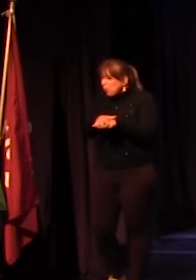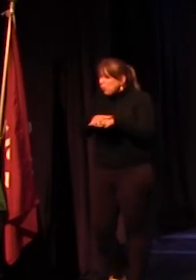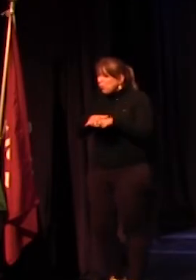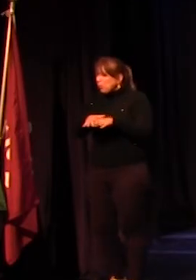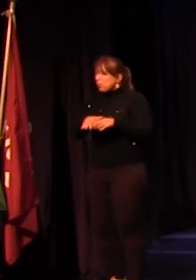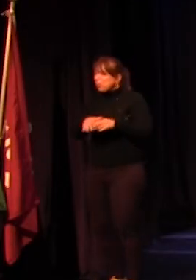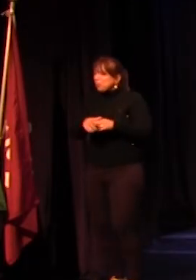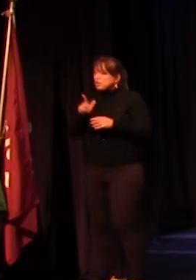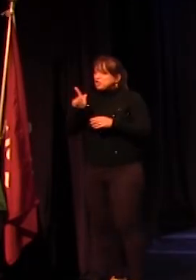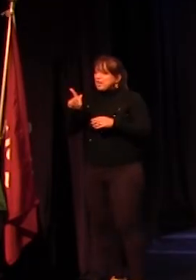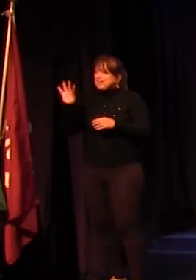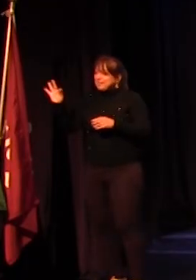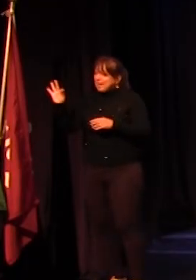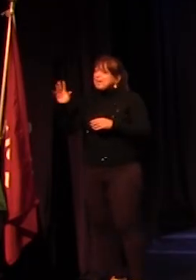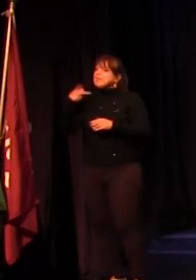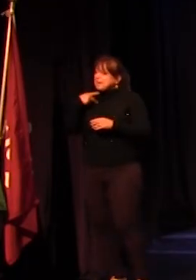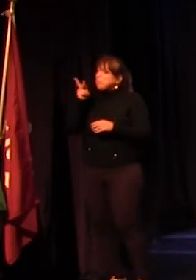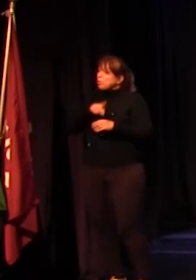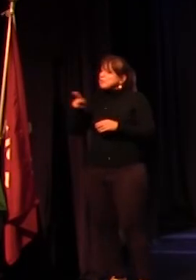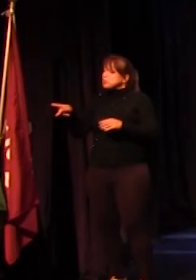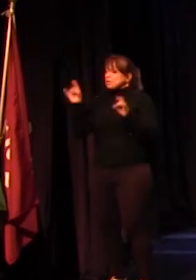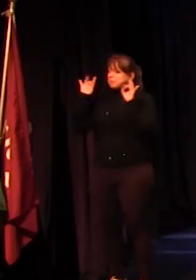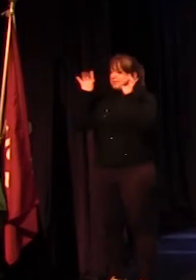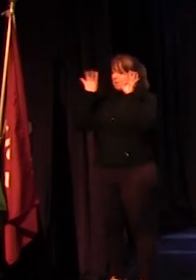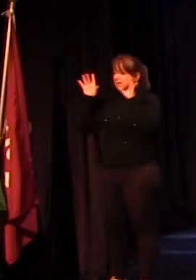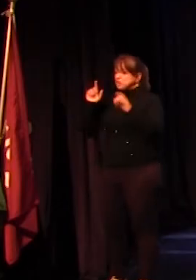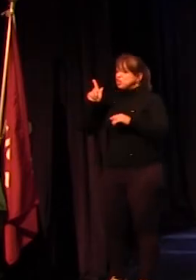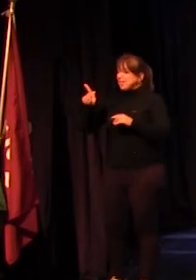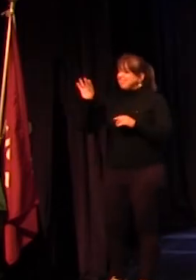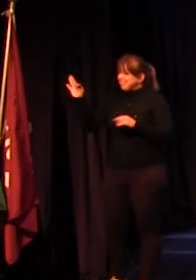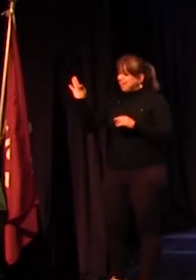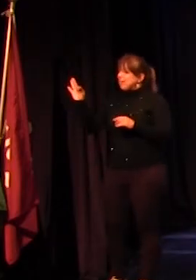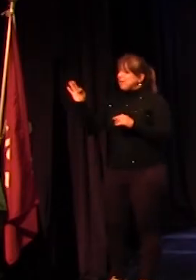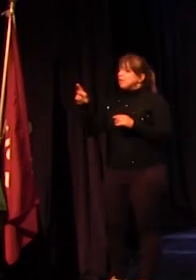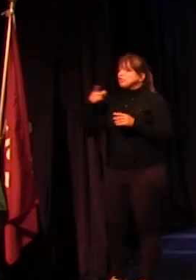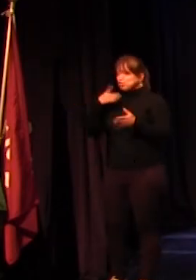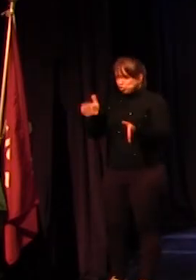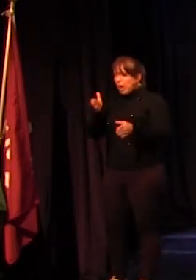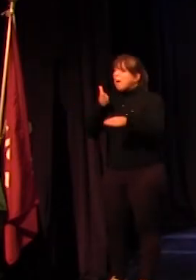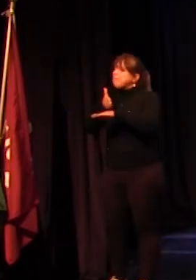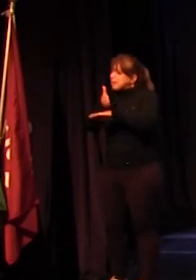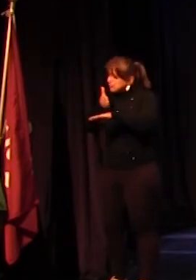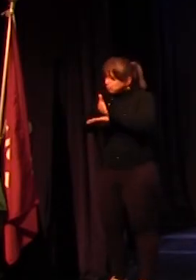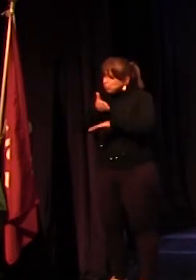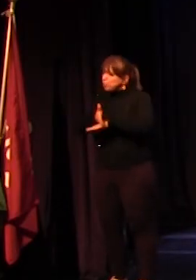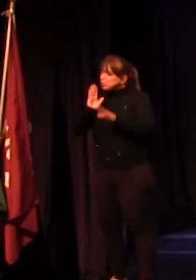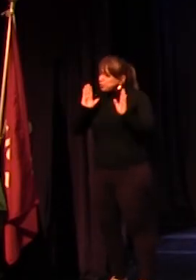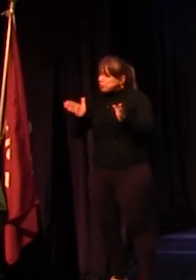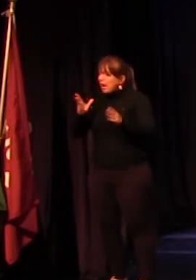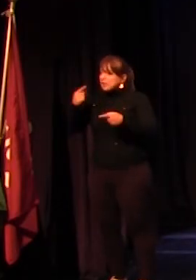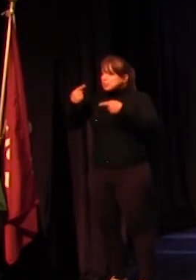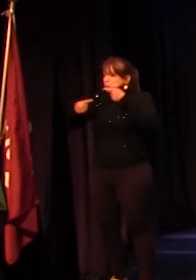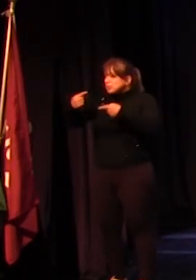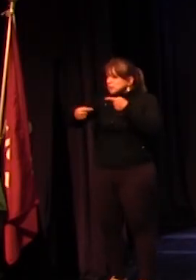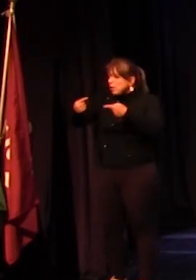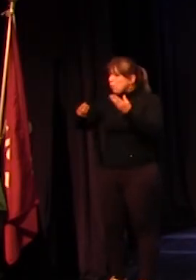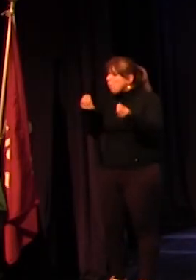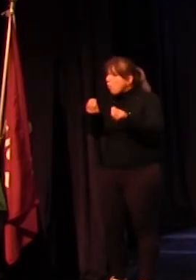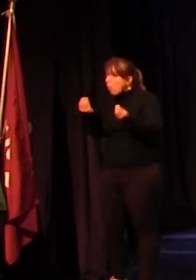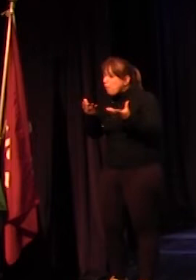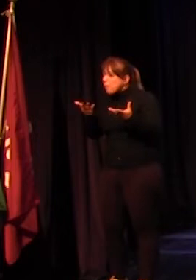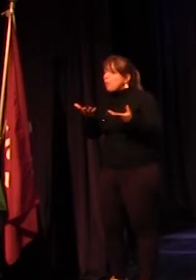dos GTs. Então, os professores que estavam nos GTs, eles puderam participar de discussão